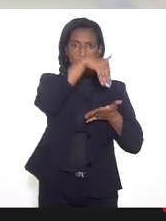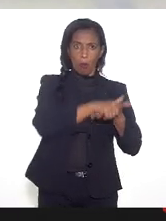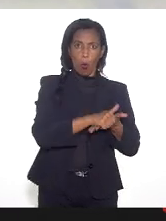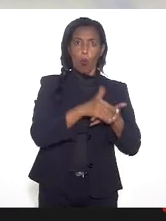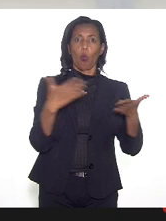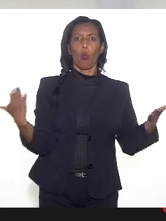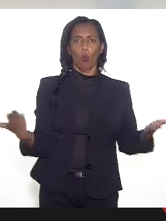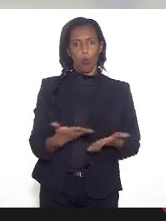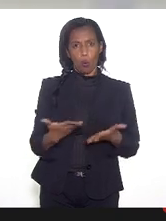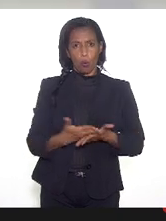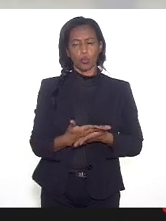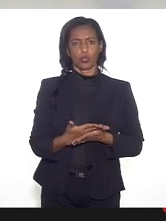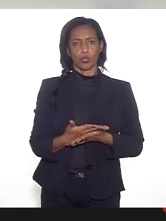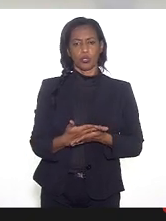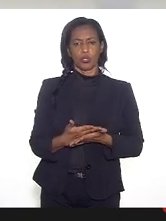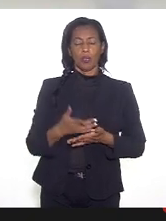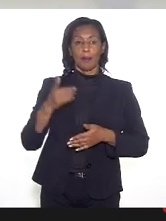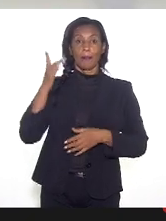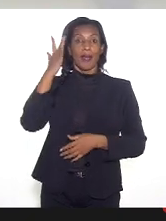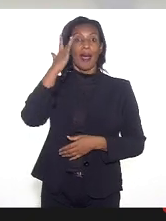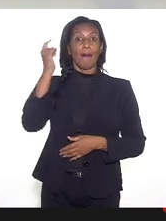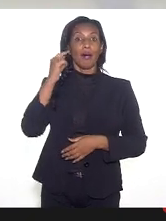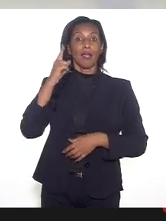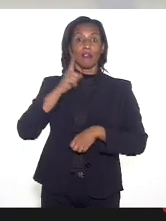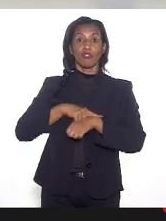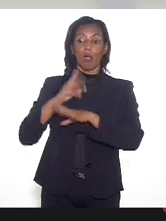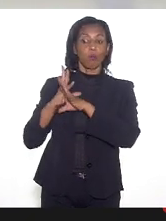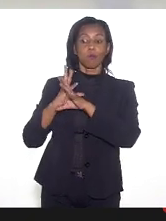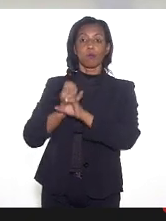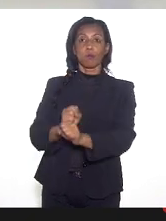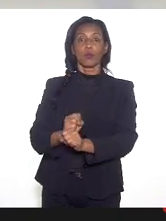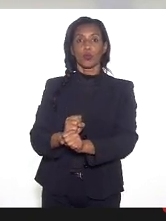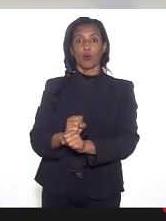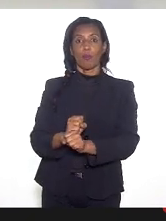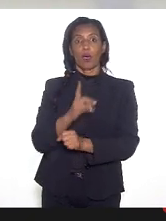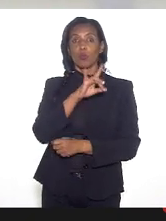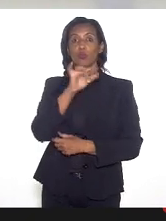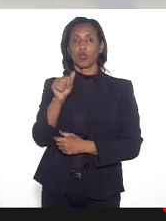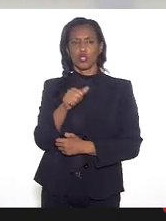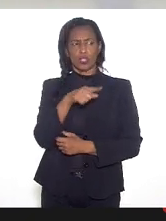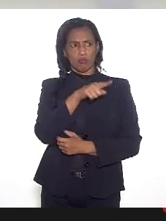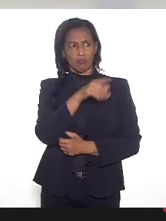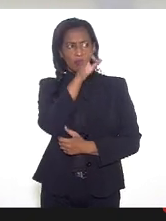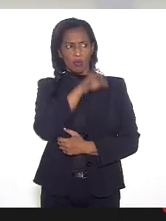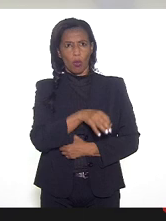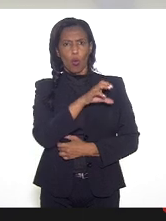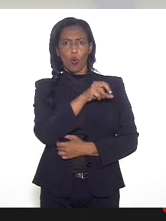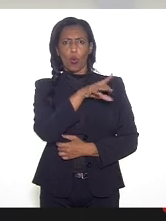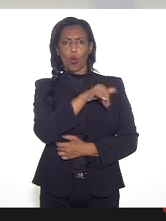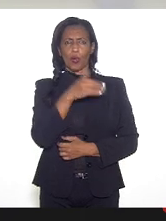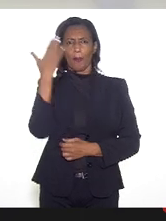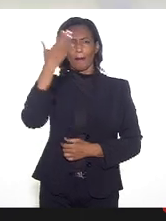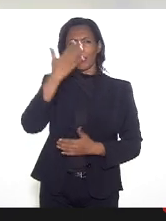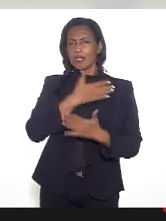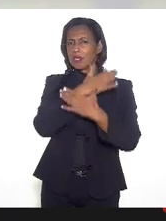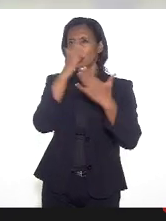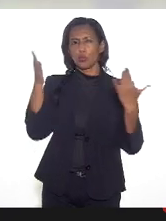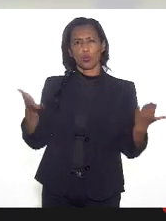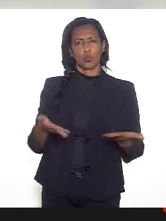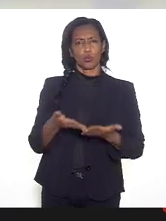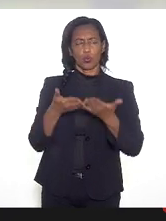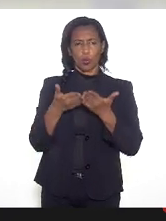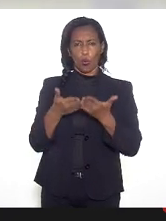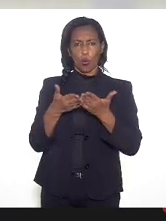Bombeiros Militar para que passe a contar o prazo a partir de amanhã e tenho convicção aí do que foi dito pelo Coronel Polito. Agradeço a presença de todos,